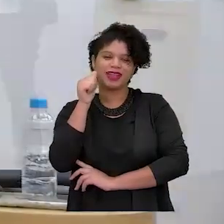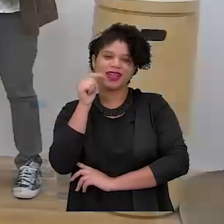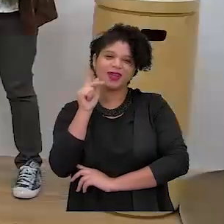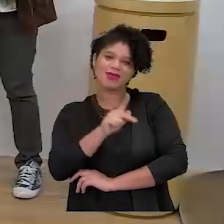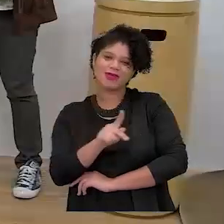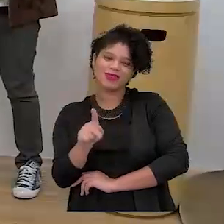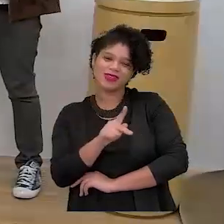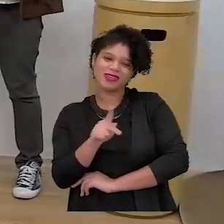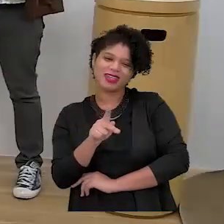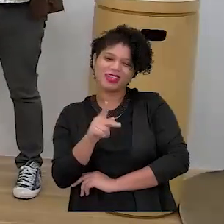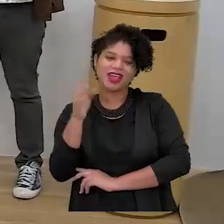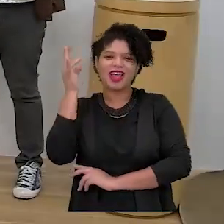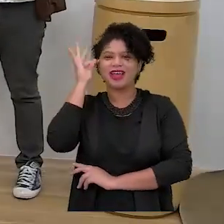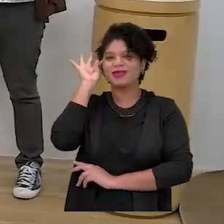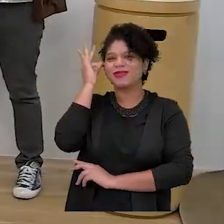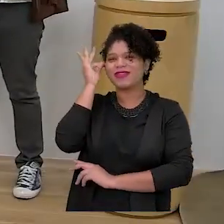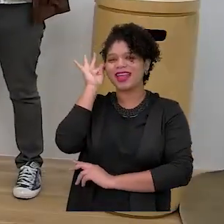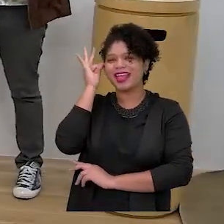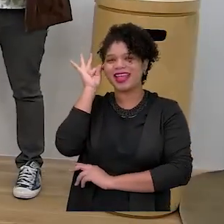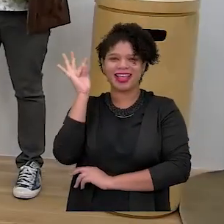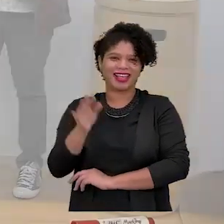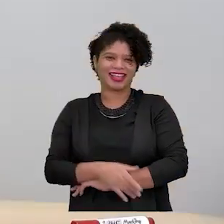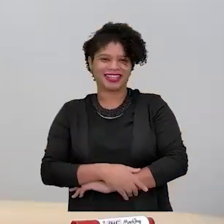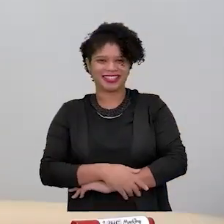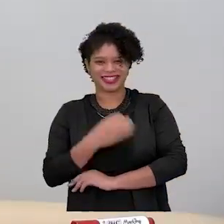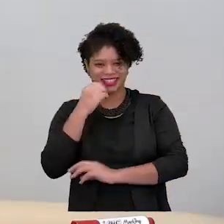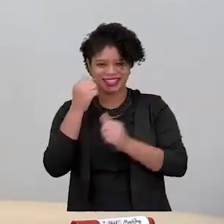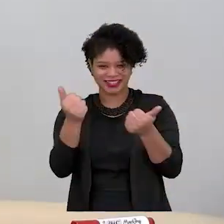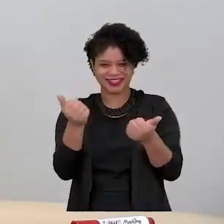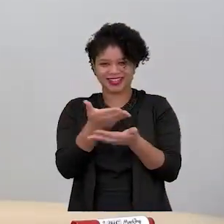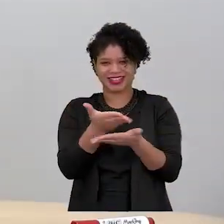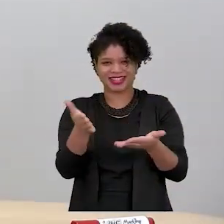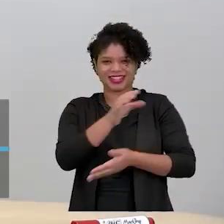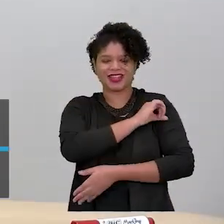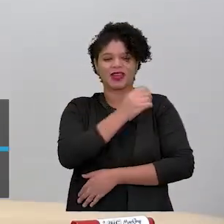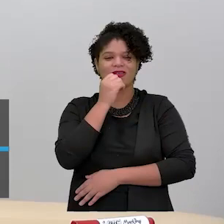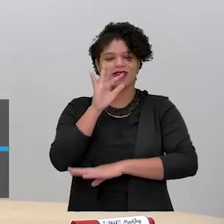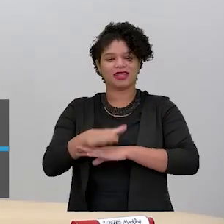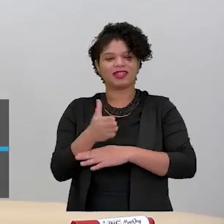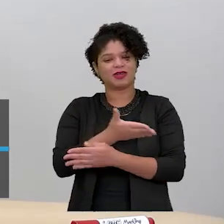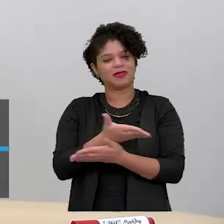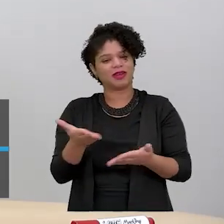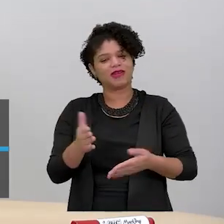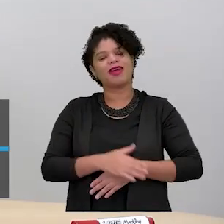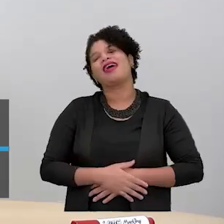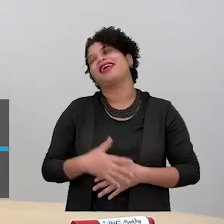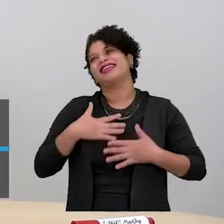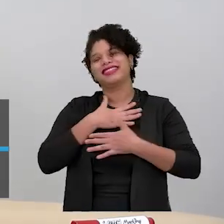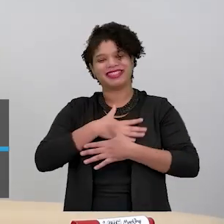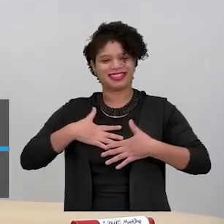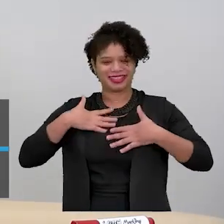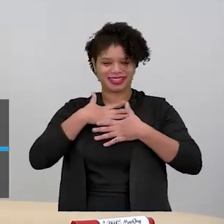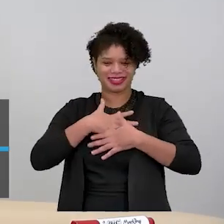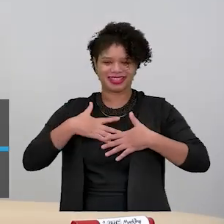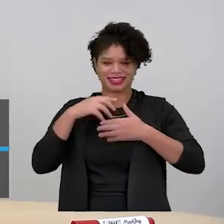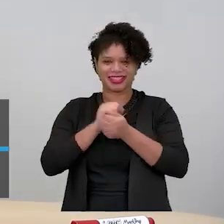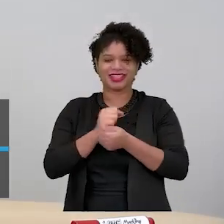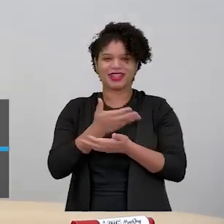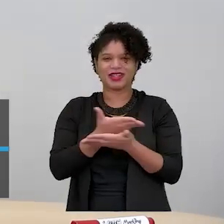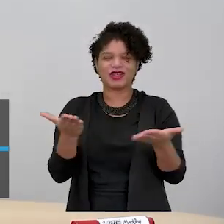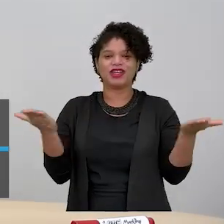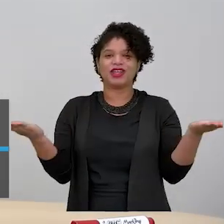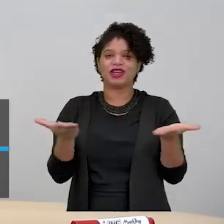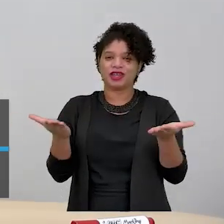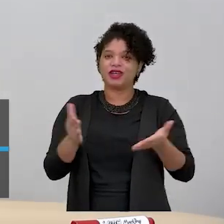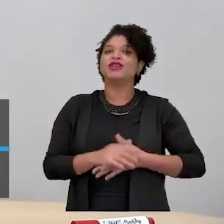Aê! Nono ano! Boa tarde para vocês, que satisfação estar com vocês.